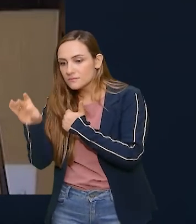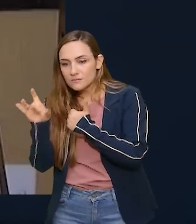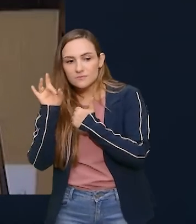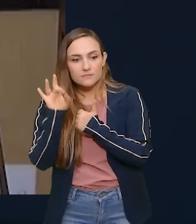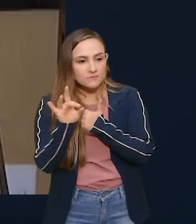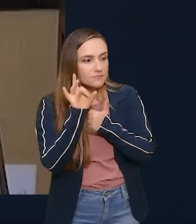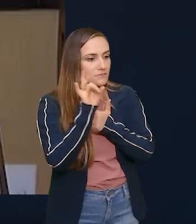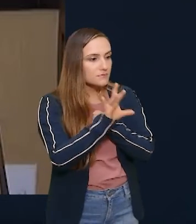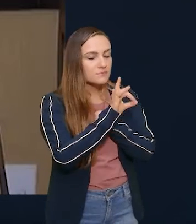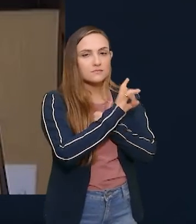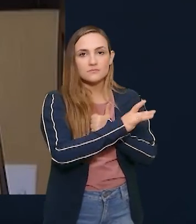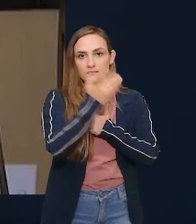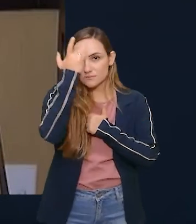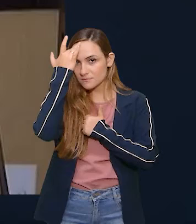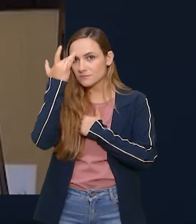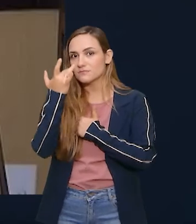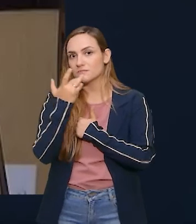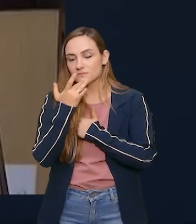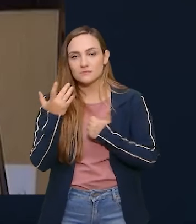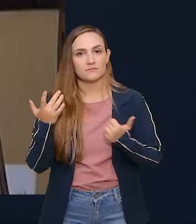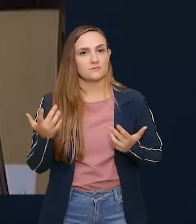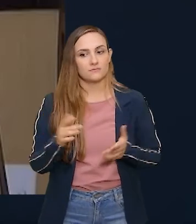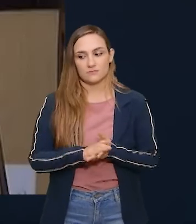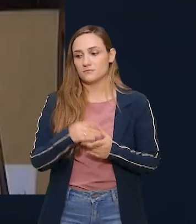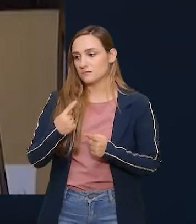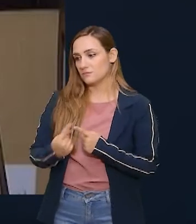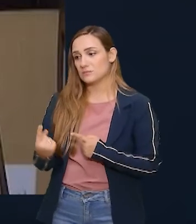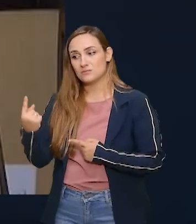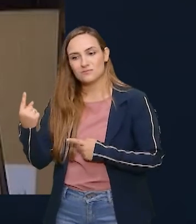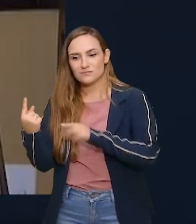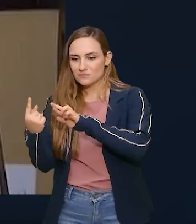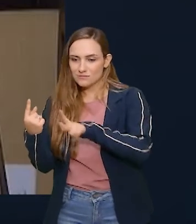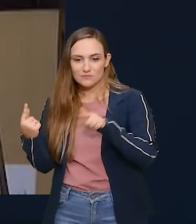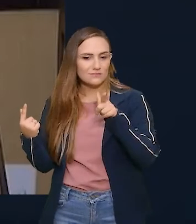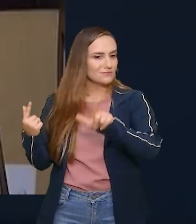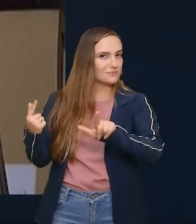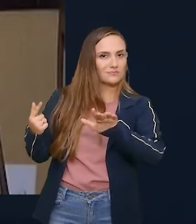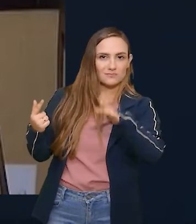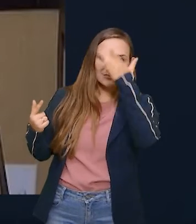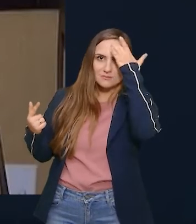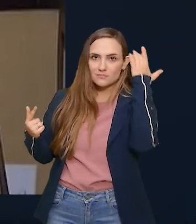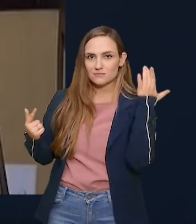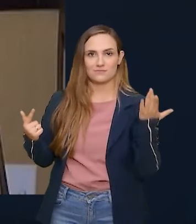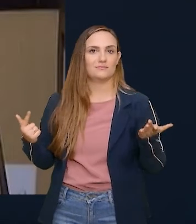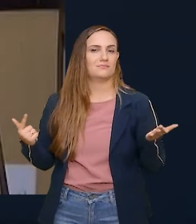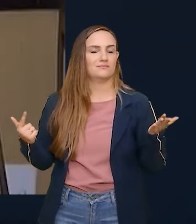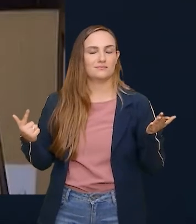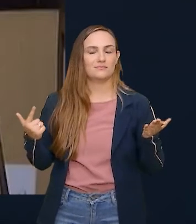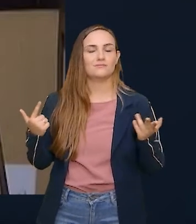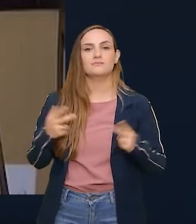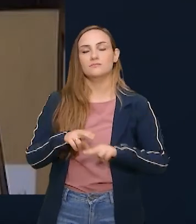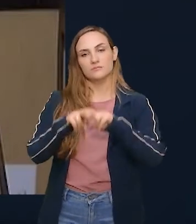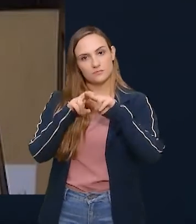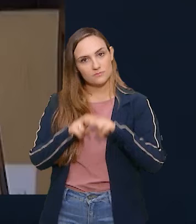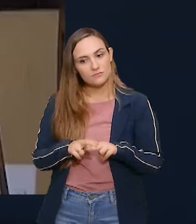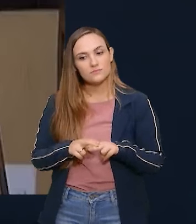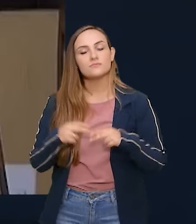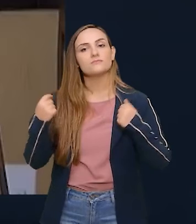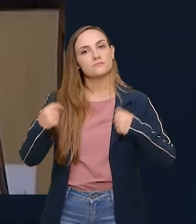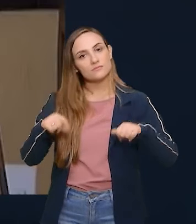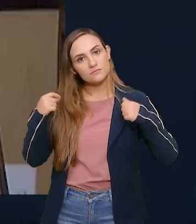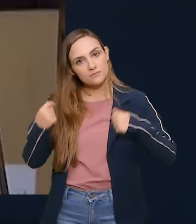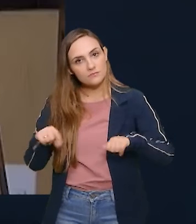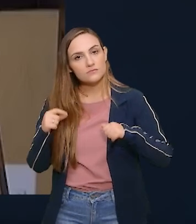vistas caso a caso, elas são vistas de forma individual, porque a necessidade de um pode não corresponder à necessidade de um